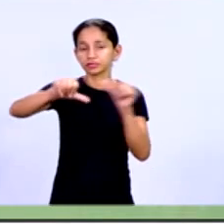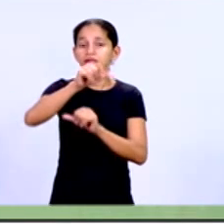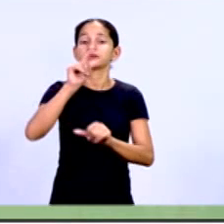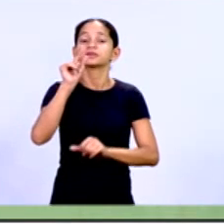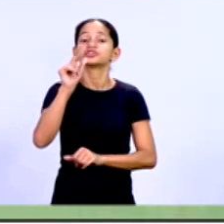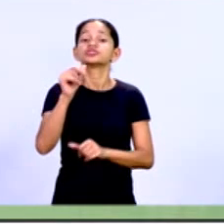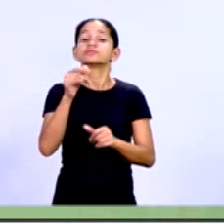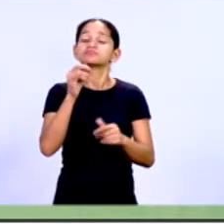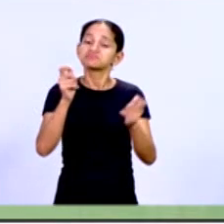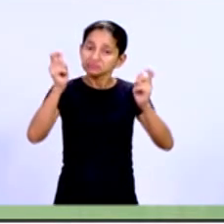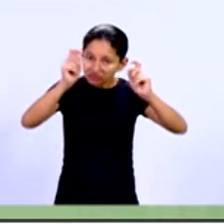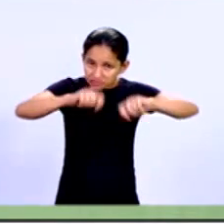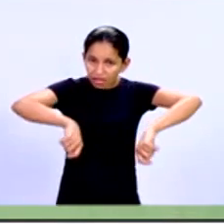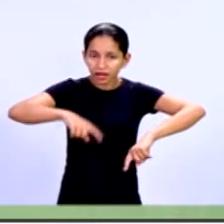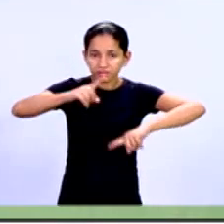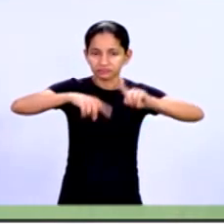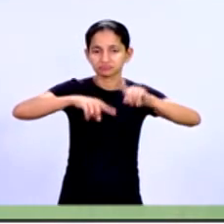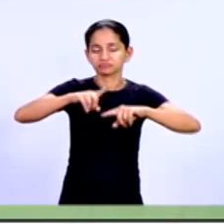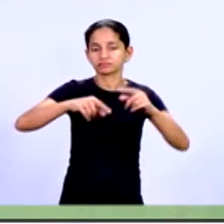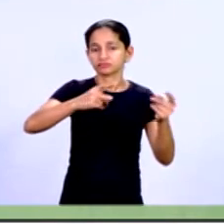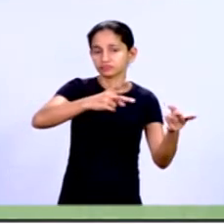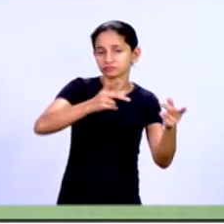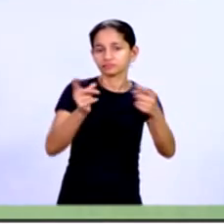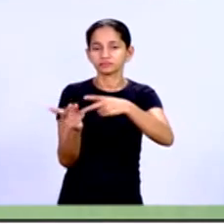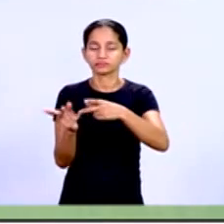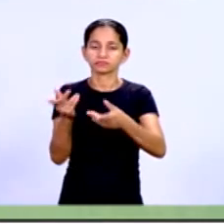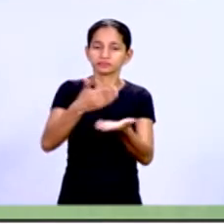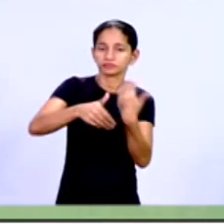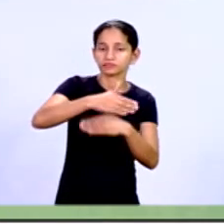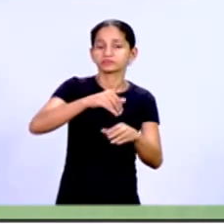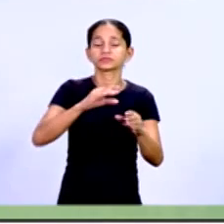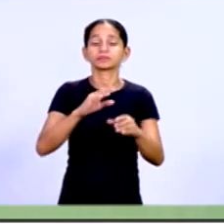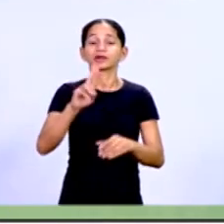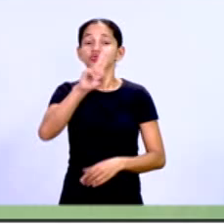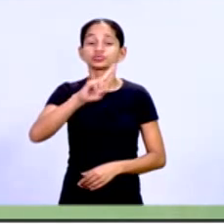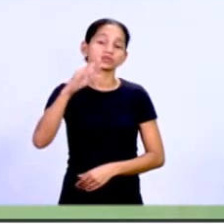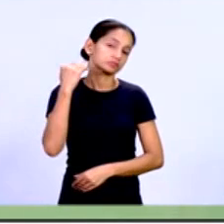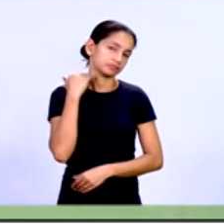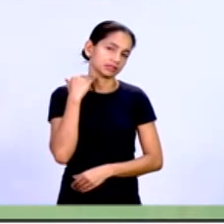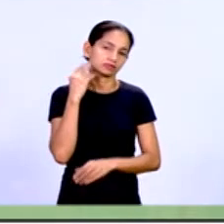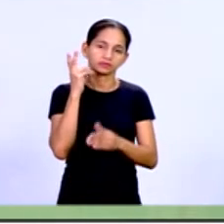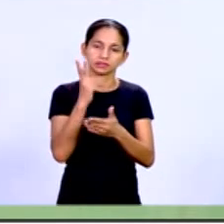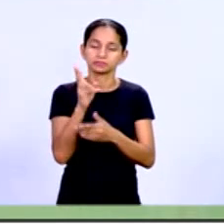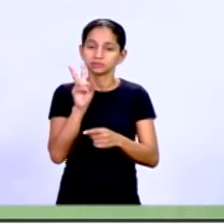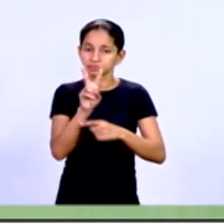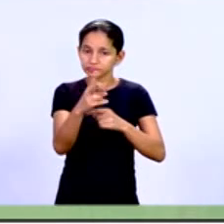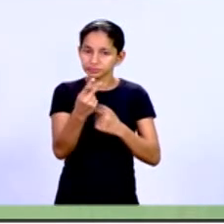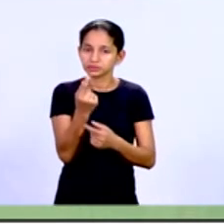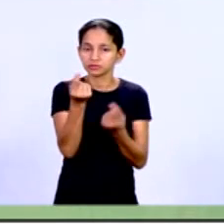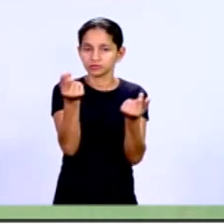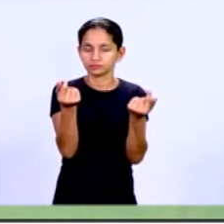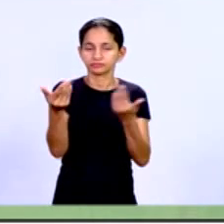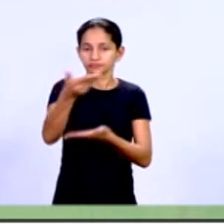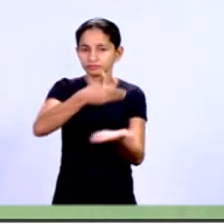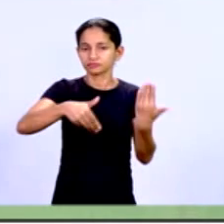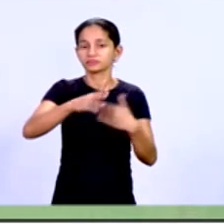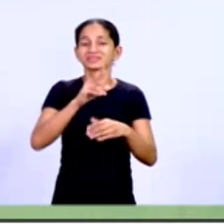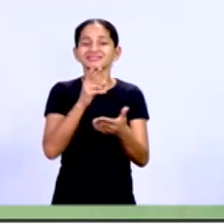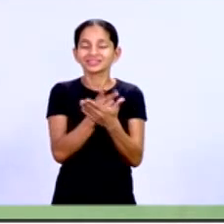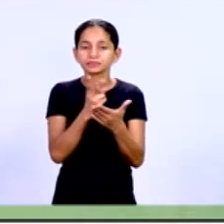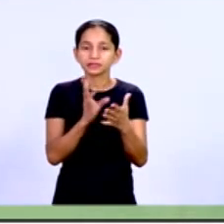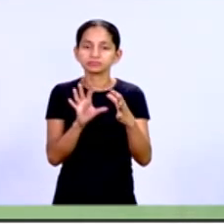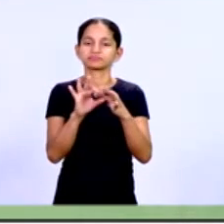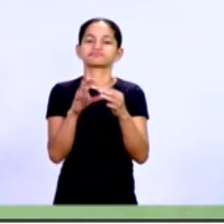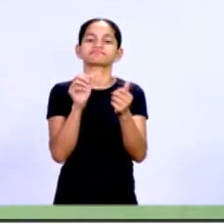venda de seus produtos aos compradores utilizando recursos do banco. Repasse de recursos externos